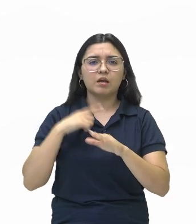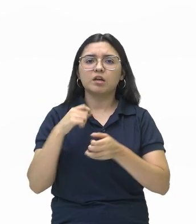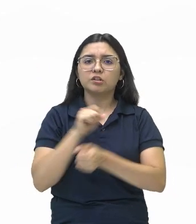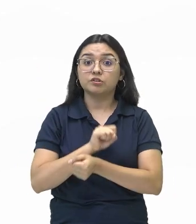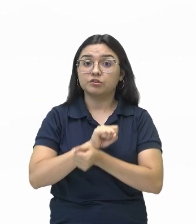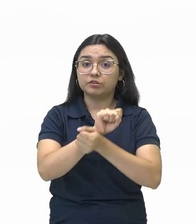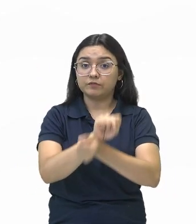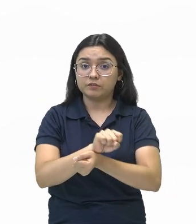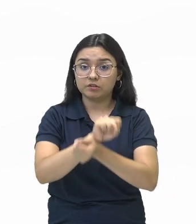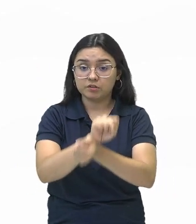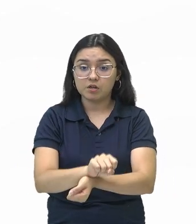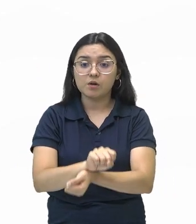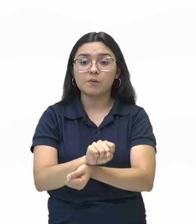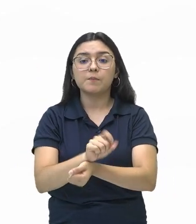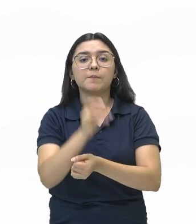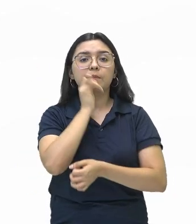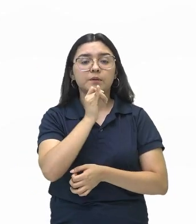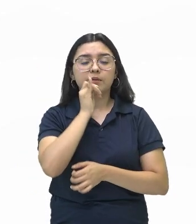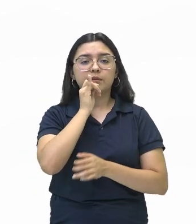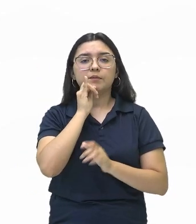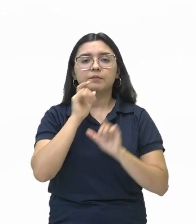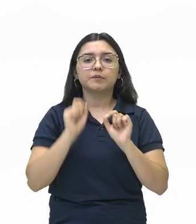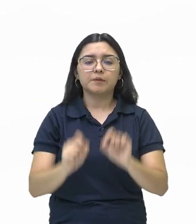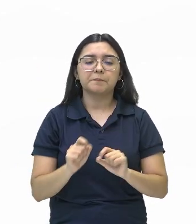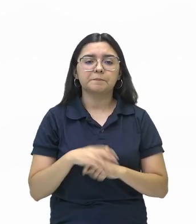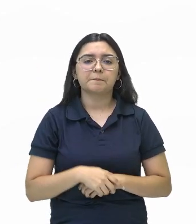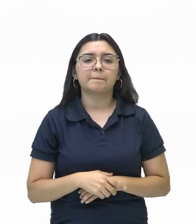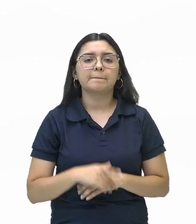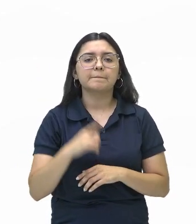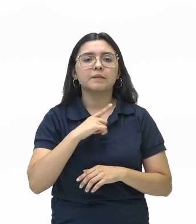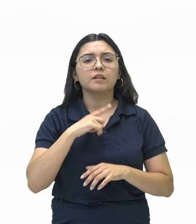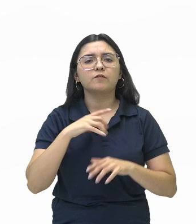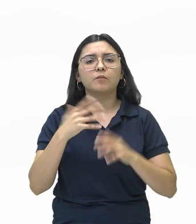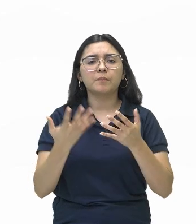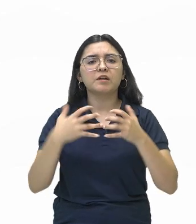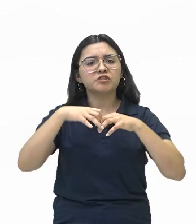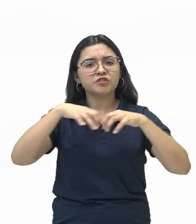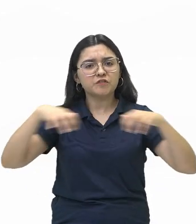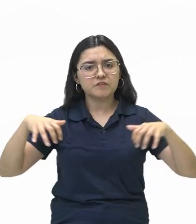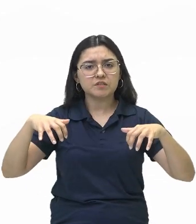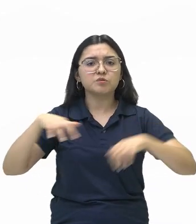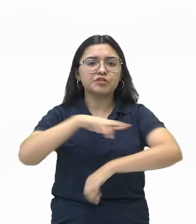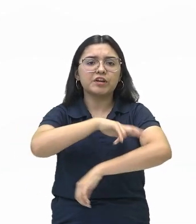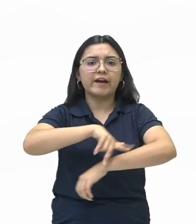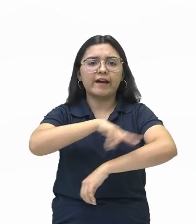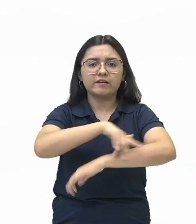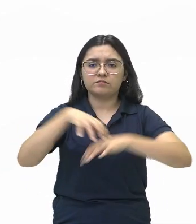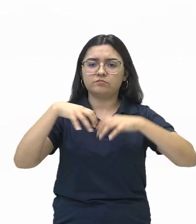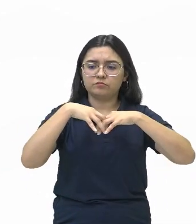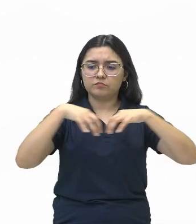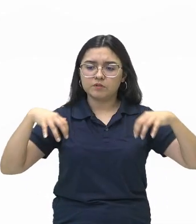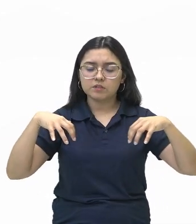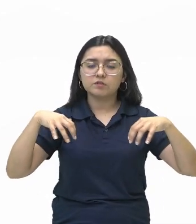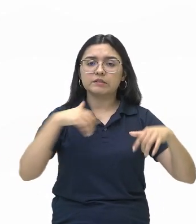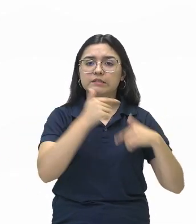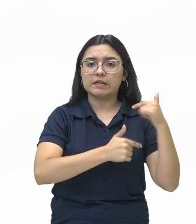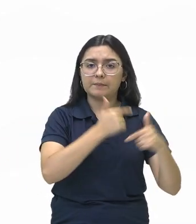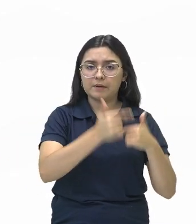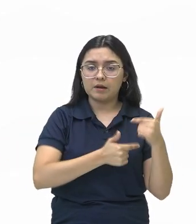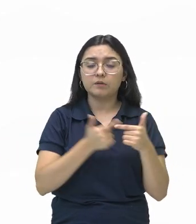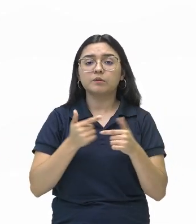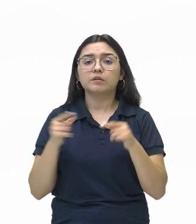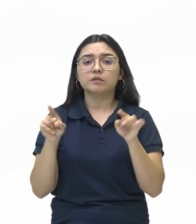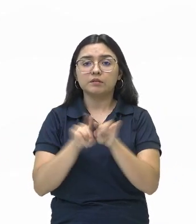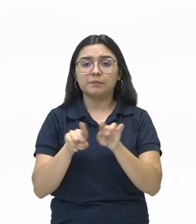escravidão, por exemplo, ela criou uma divisão racial do trabalho, em